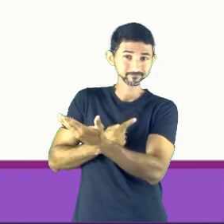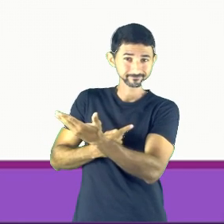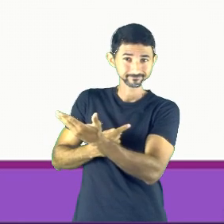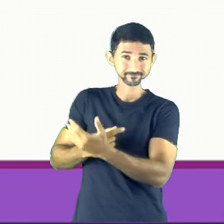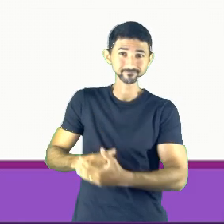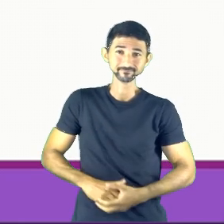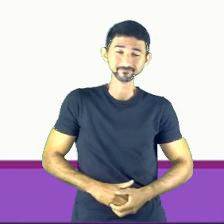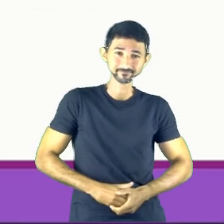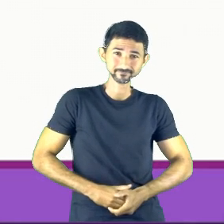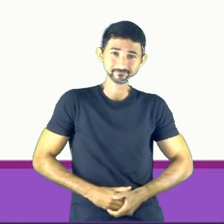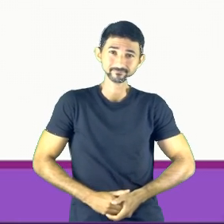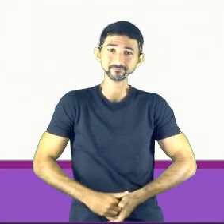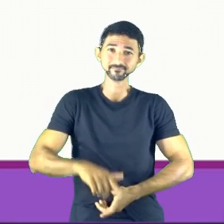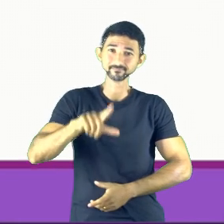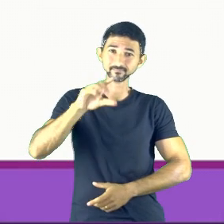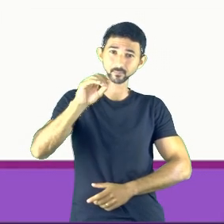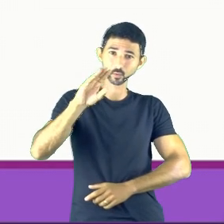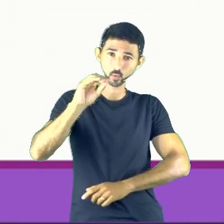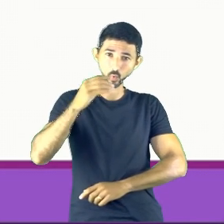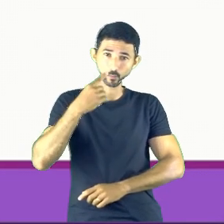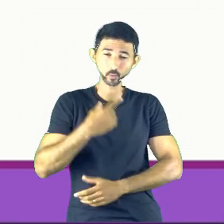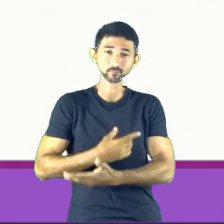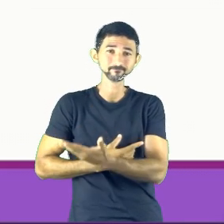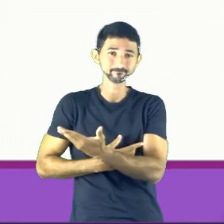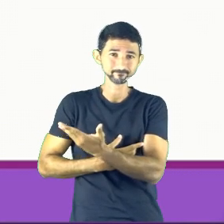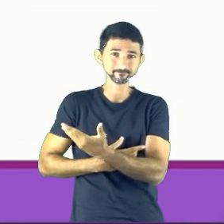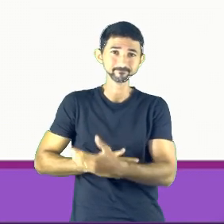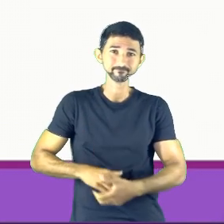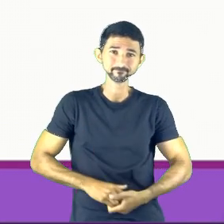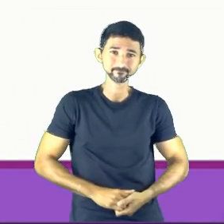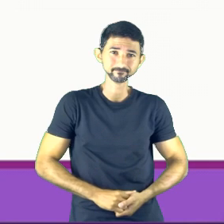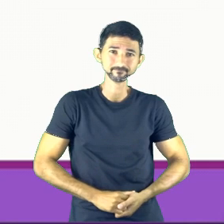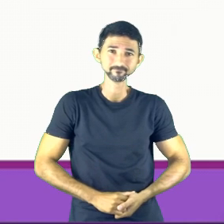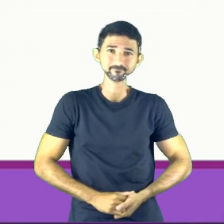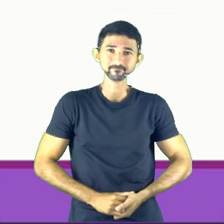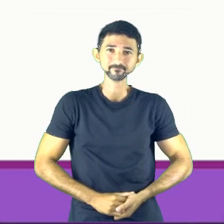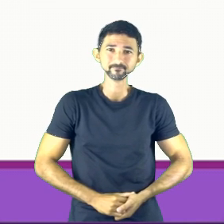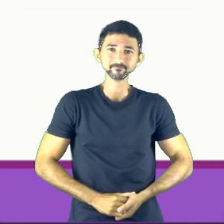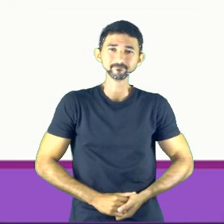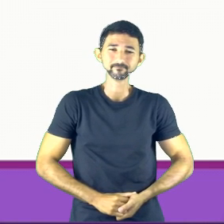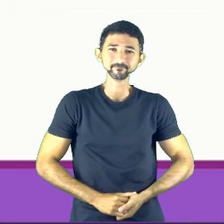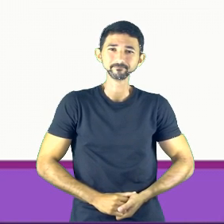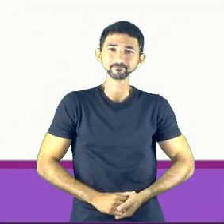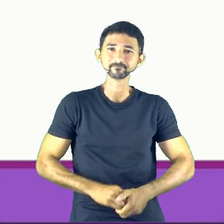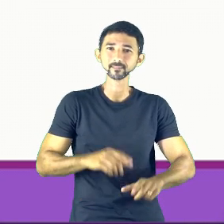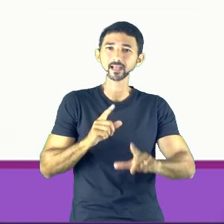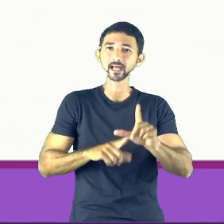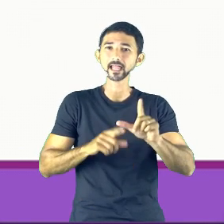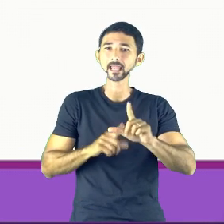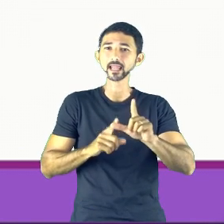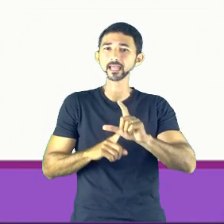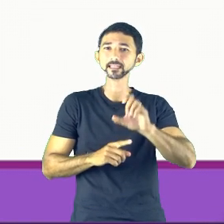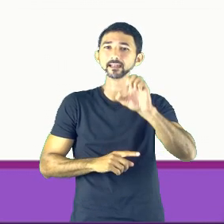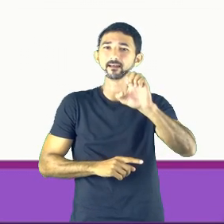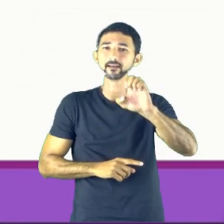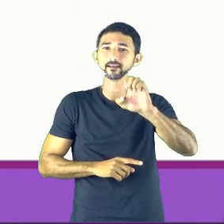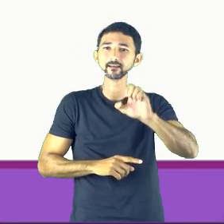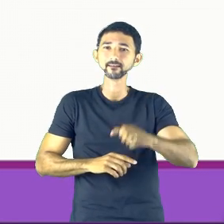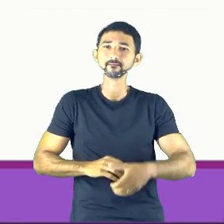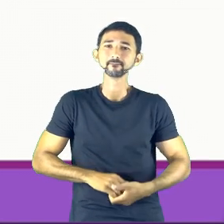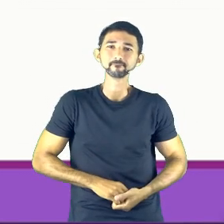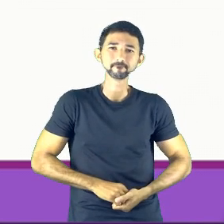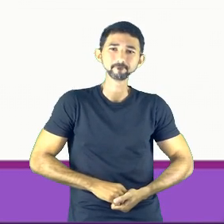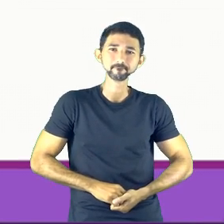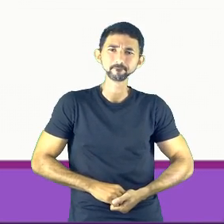ver? Isso mesmo, quem falou essa frase, quem falou esse trecho aí foi o lobo. Vamos analisar agora nosso